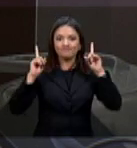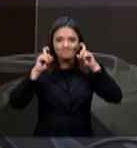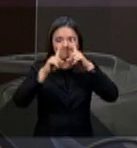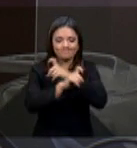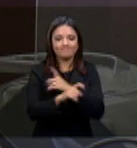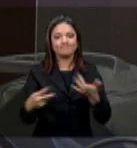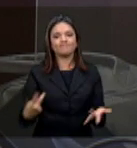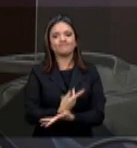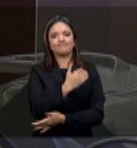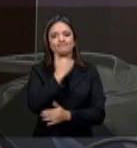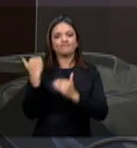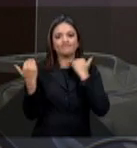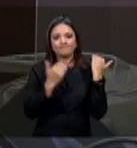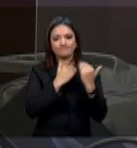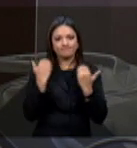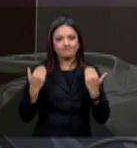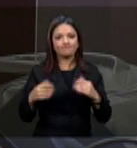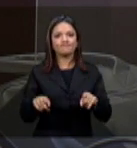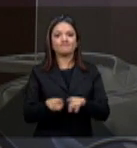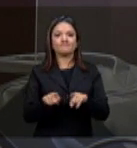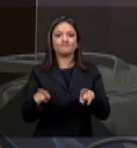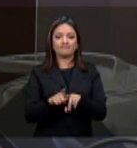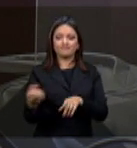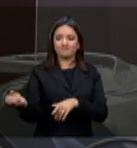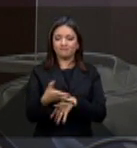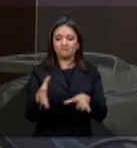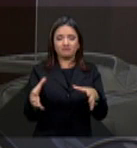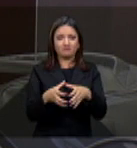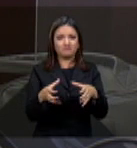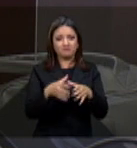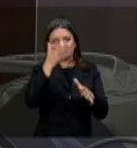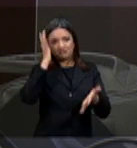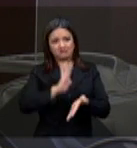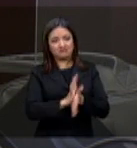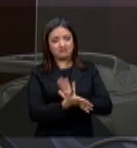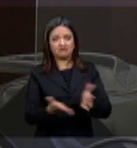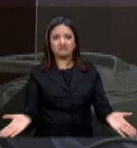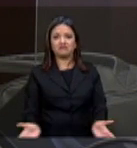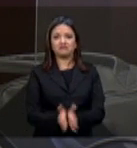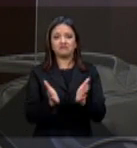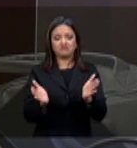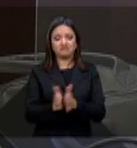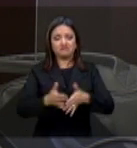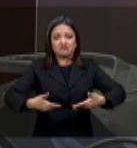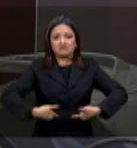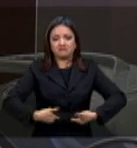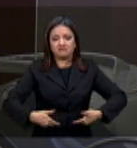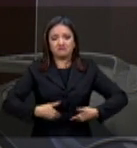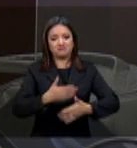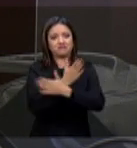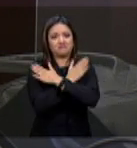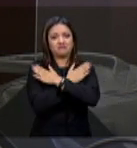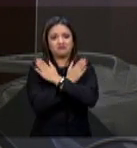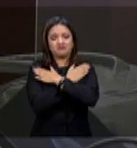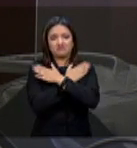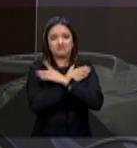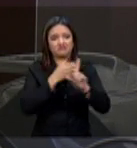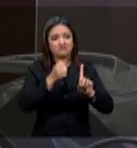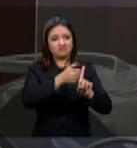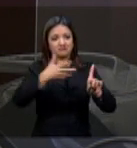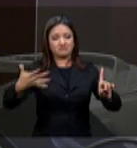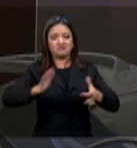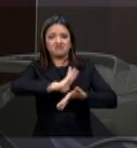mortes e novas hordas de excluídos e flagelados. A fome, o desemprego, o racismo, a LGBTfobia,